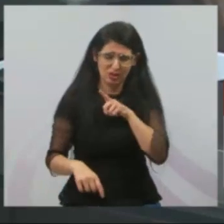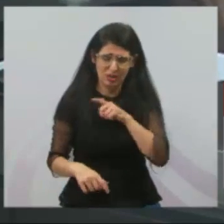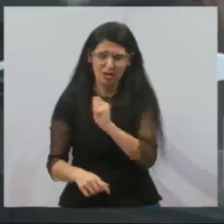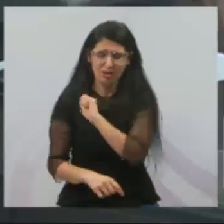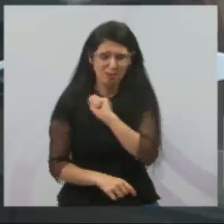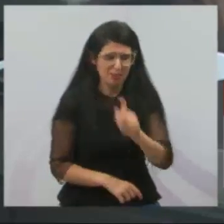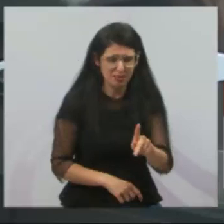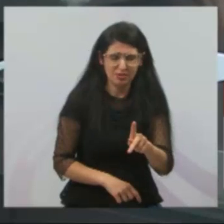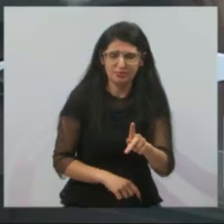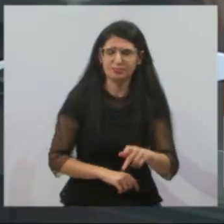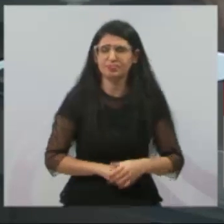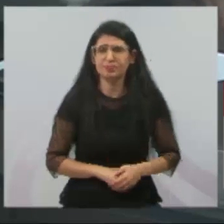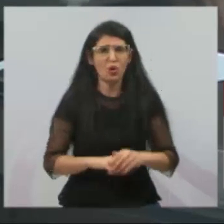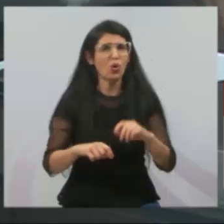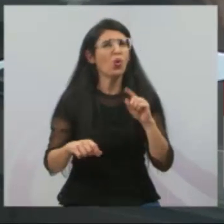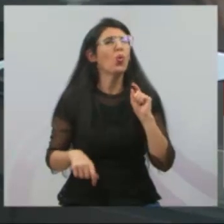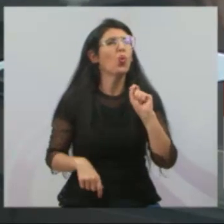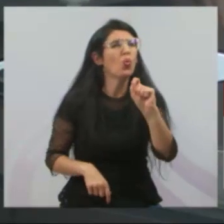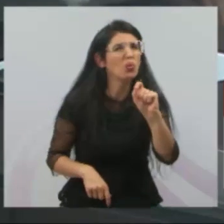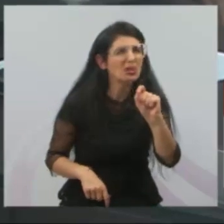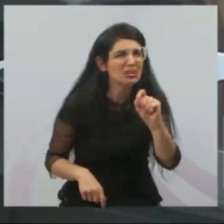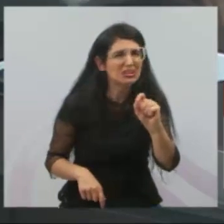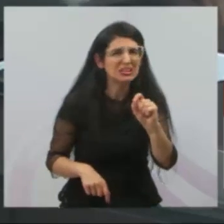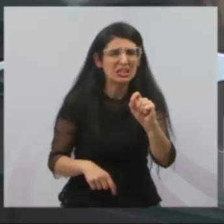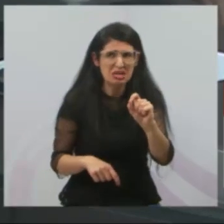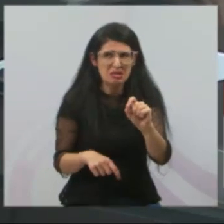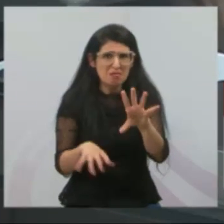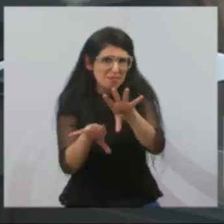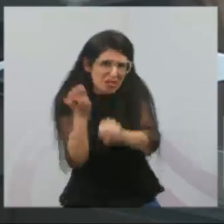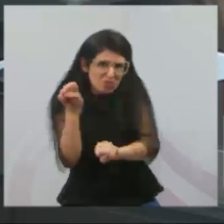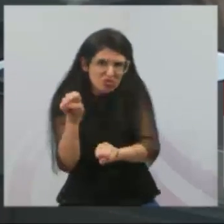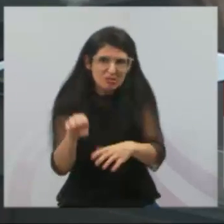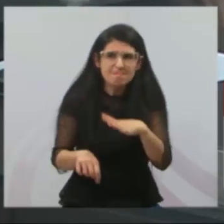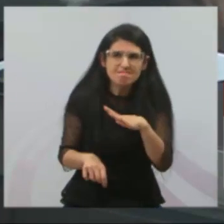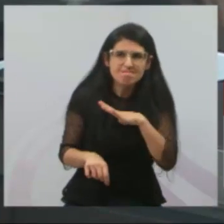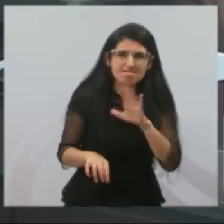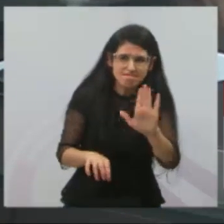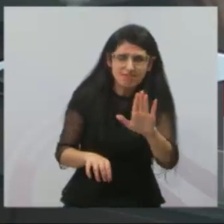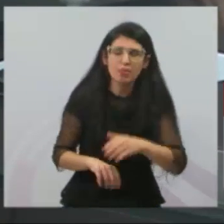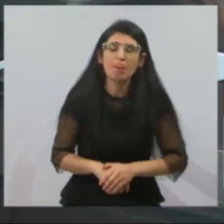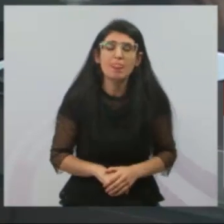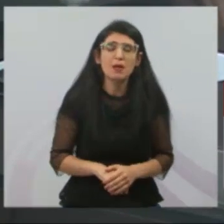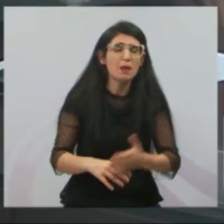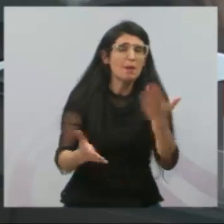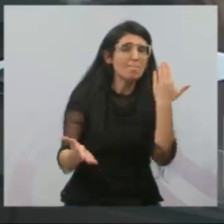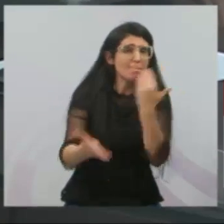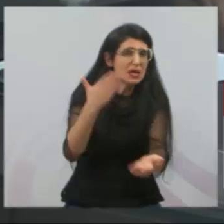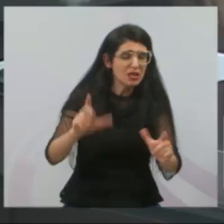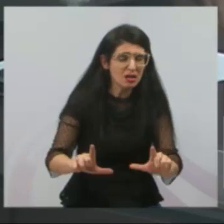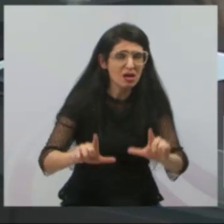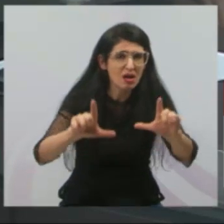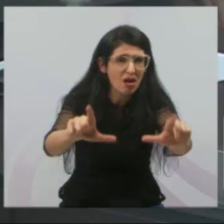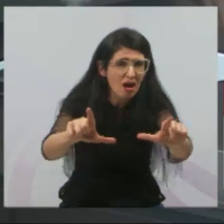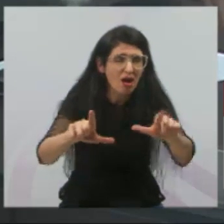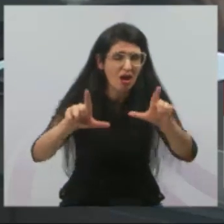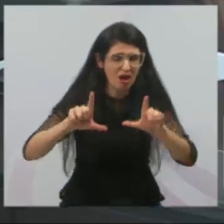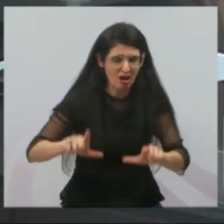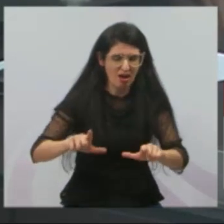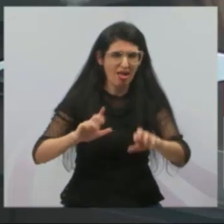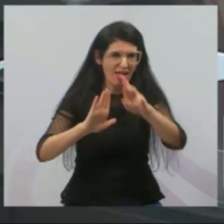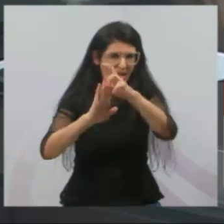isso impossibilita? O conselheiro coloca, se perderá o certificado de